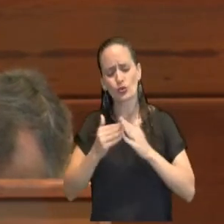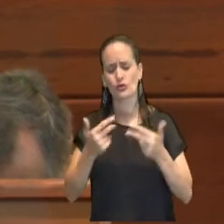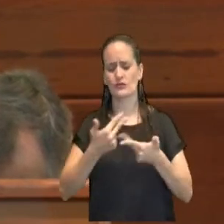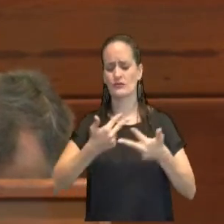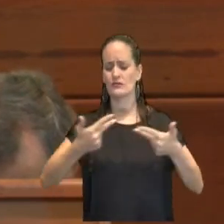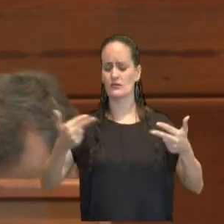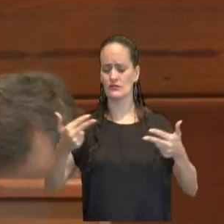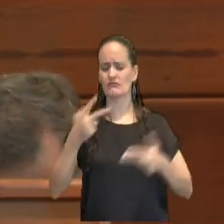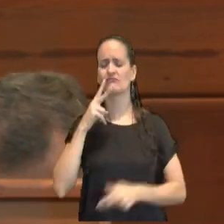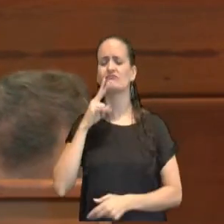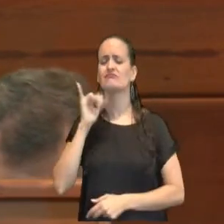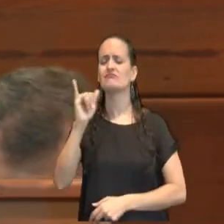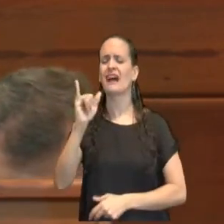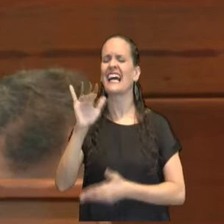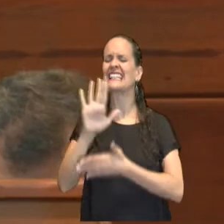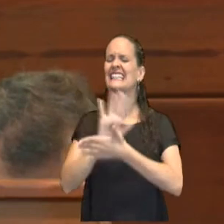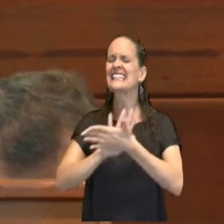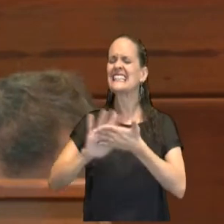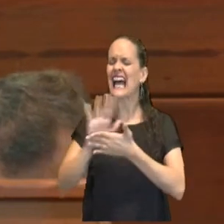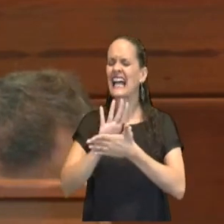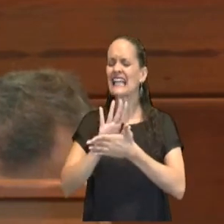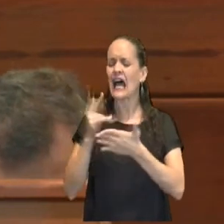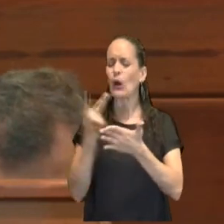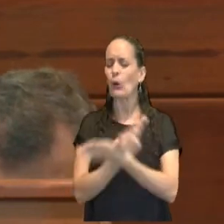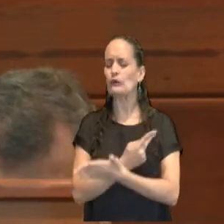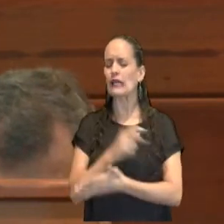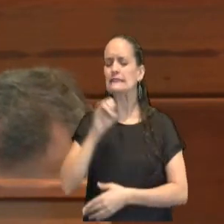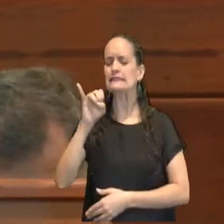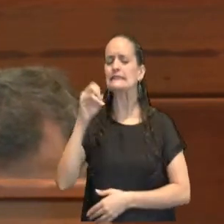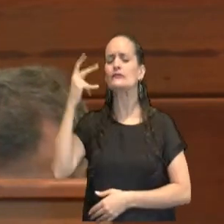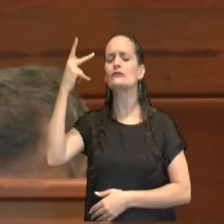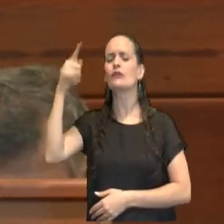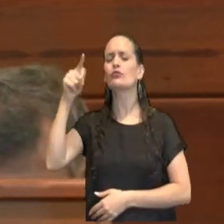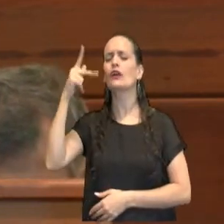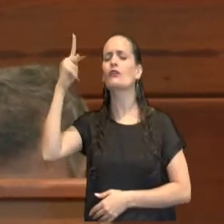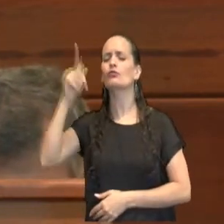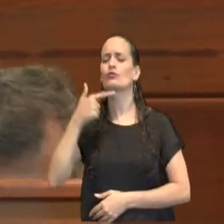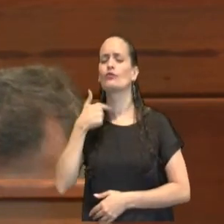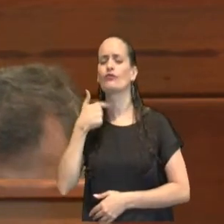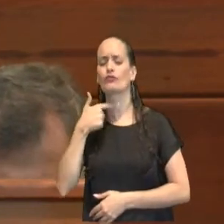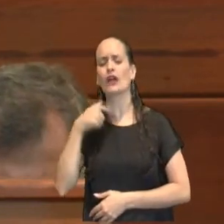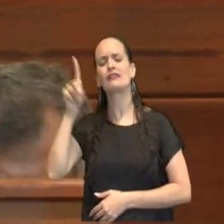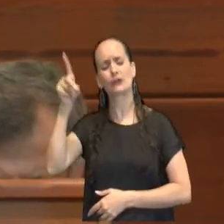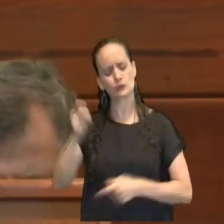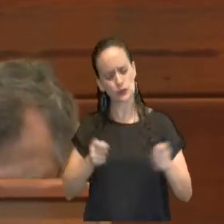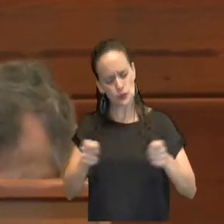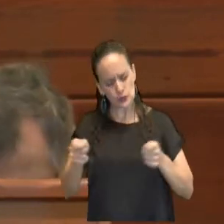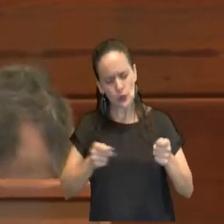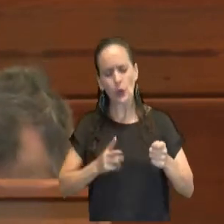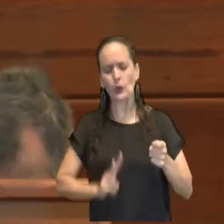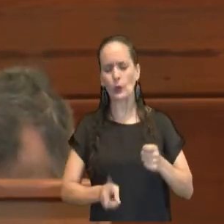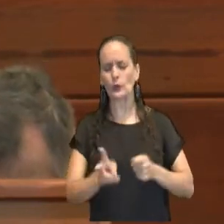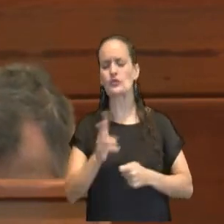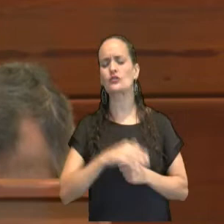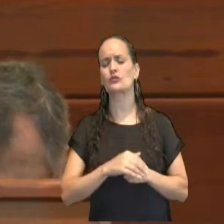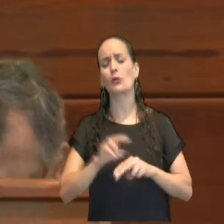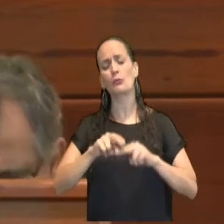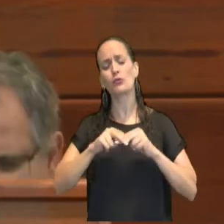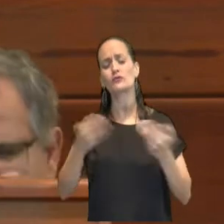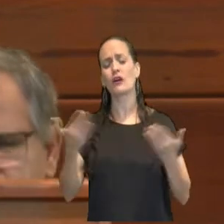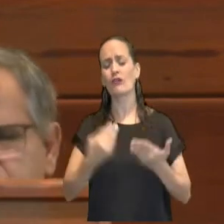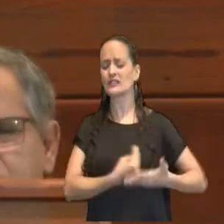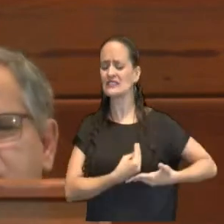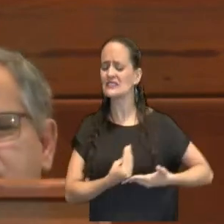coisas. Ó Pai, nada foge do teu controle e da direção do Senhor, e por isso nós queremos, ó Pai, nos colocar diante de